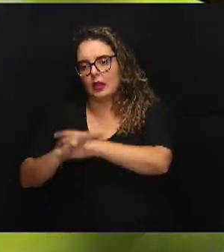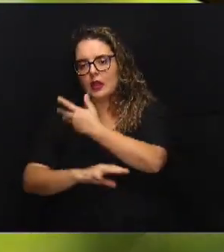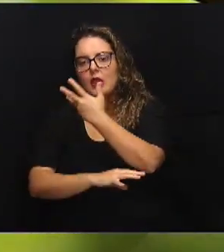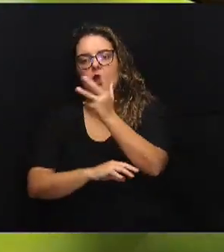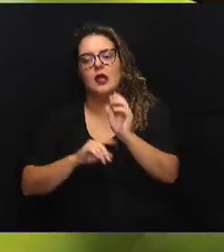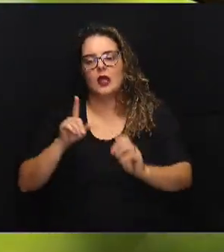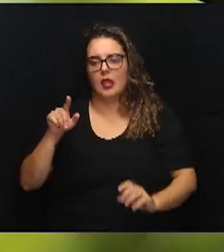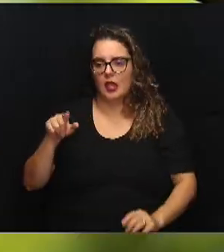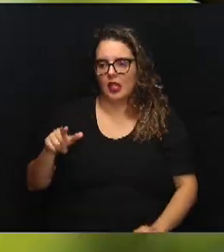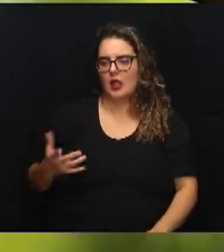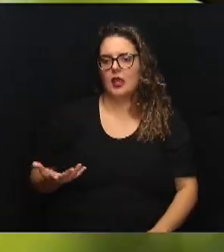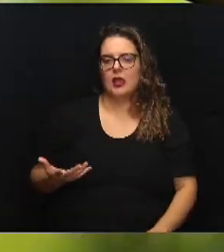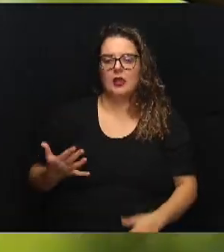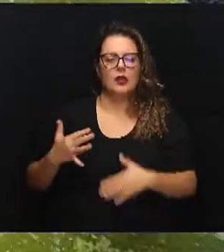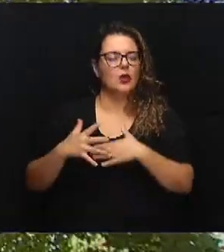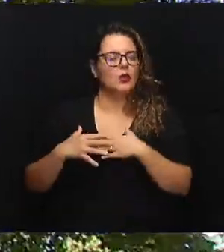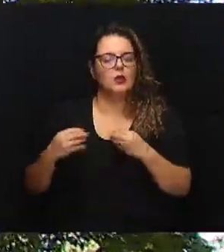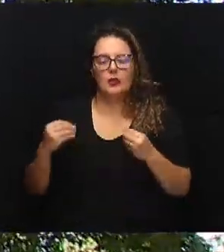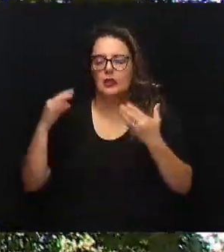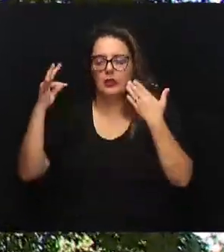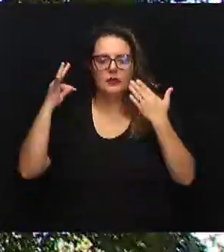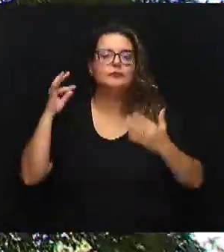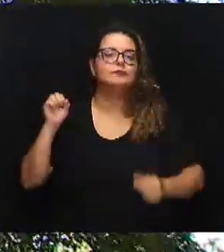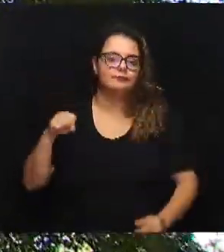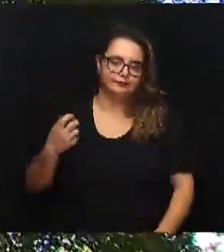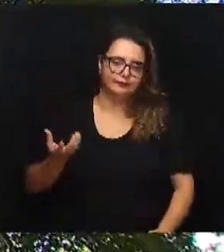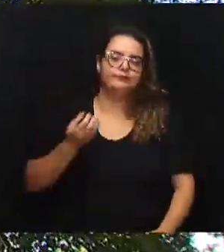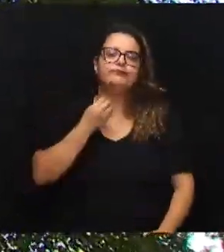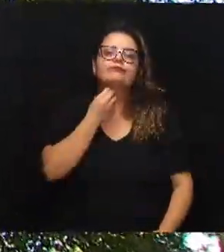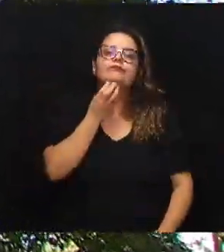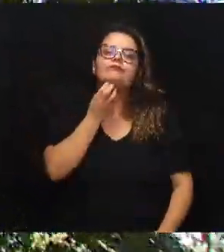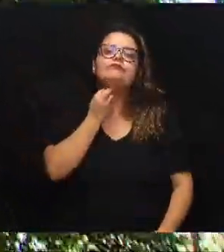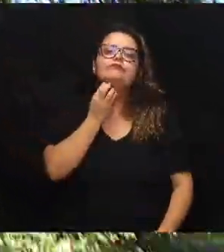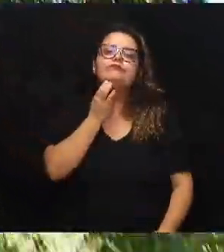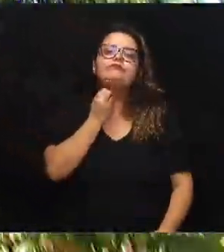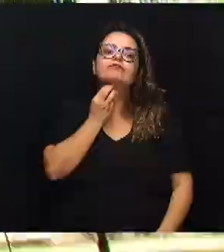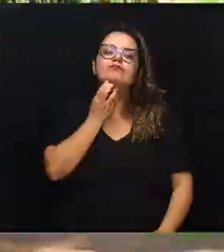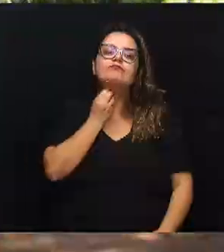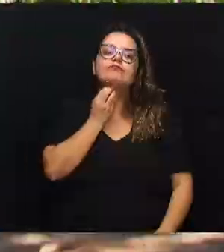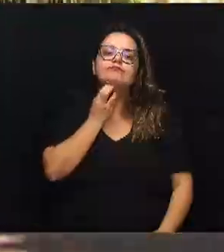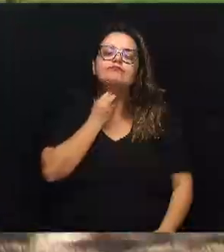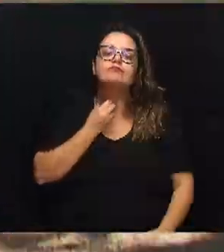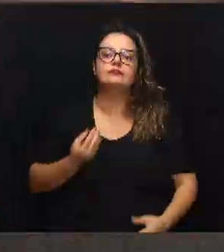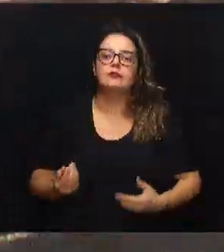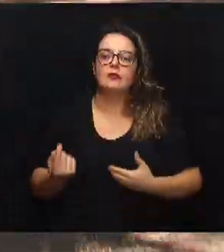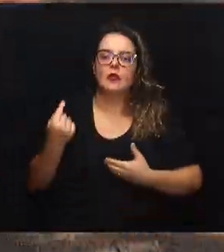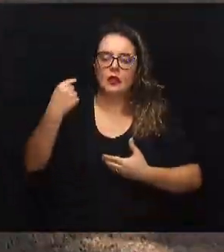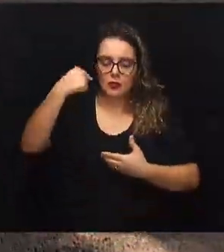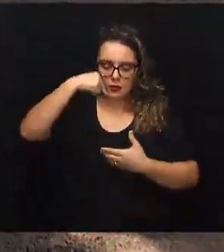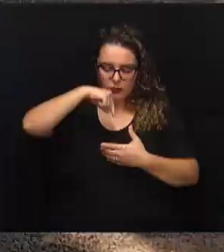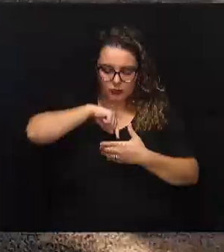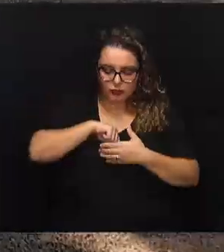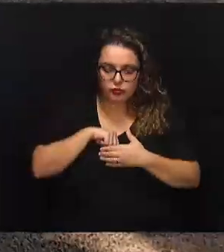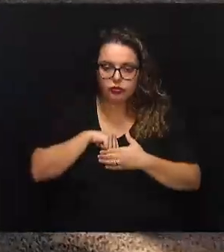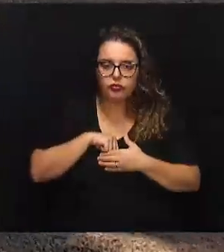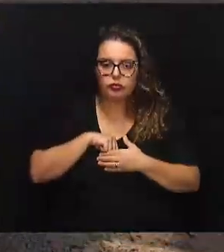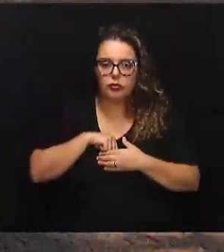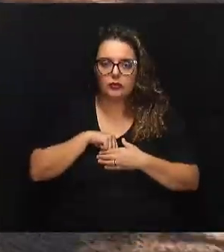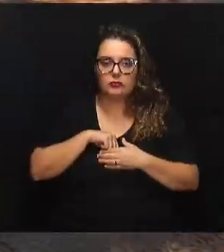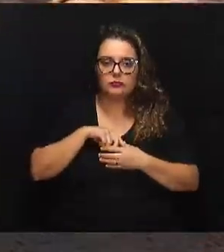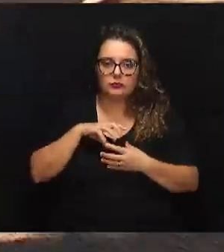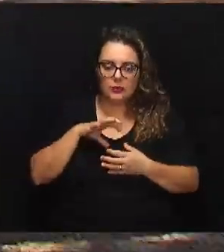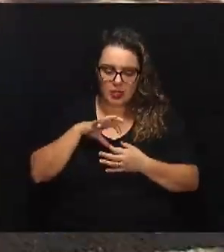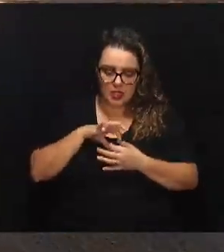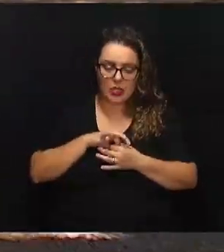é curativo, é terapêutico, né? É uma entrada dentro de si mesmo. Isso é natural que